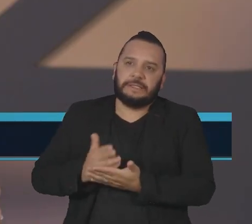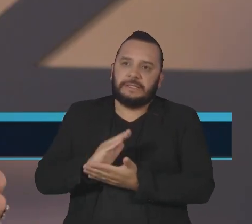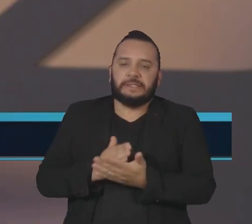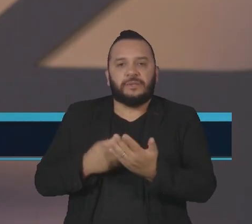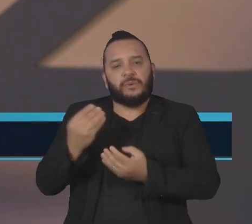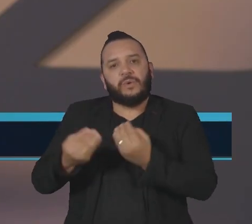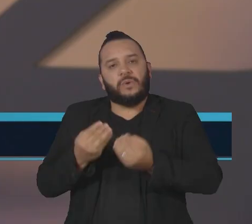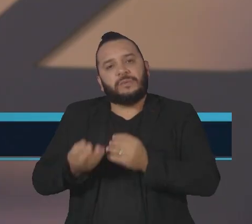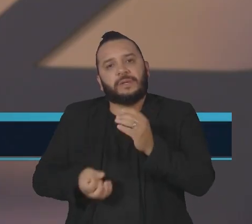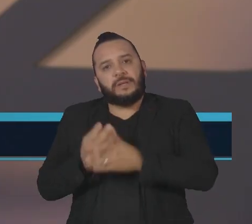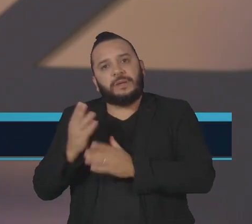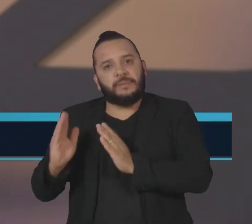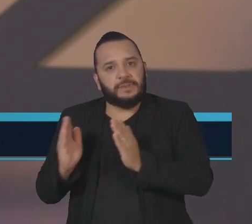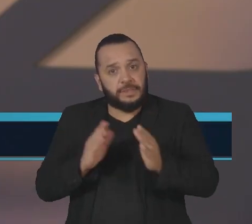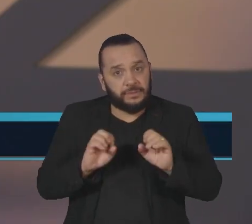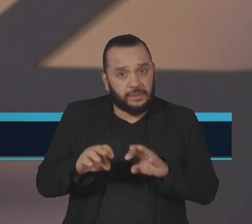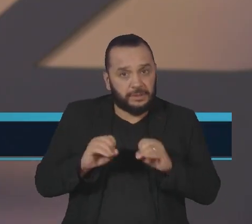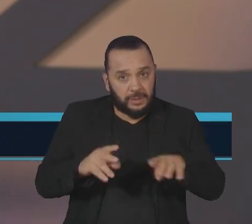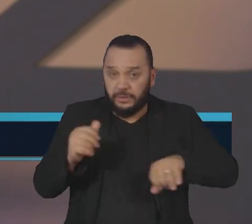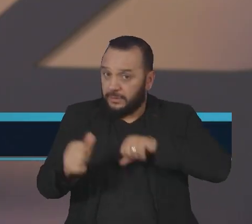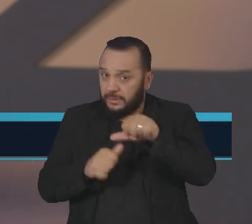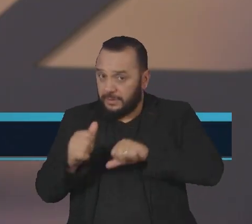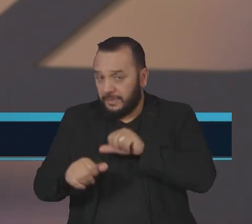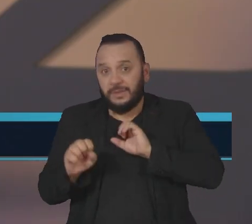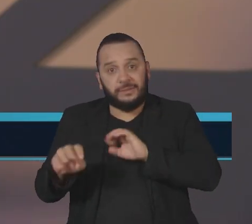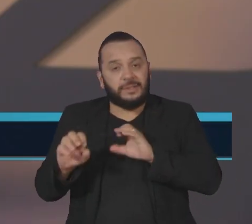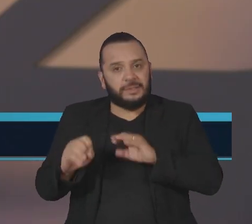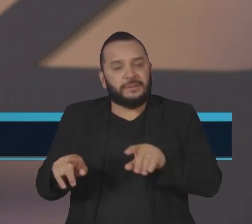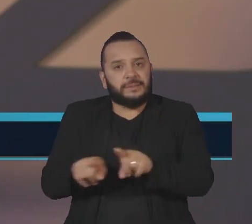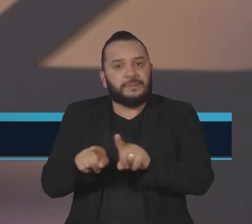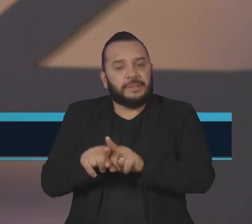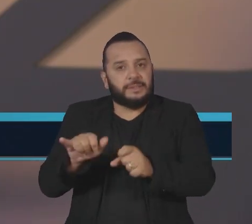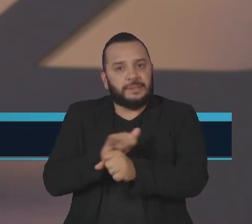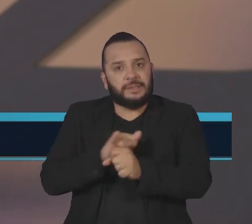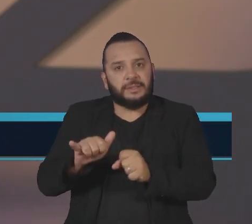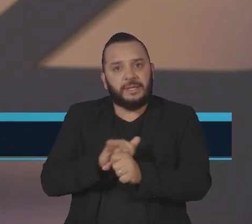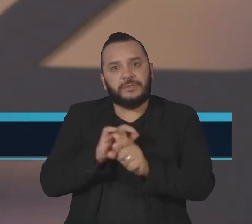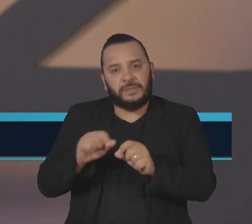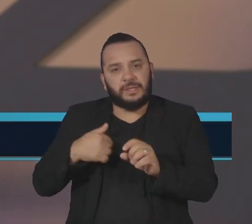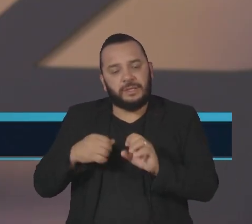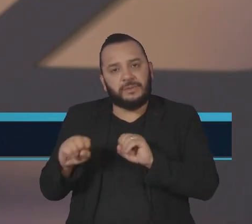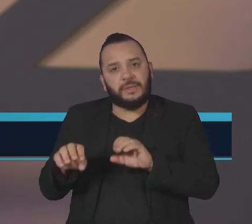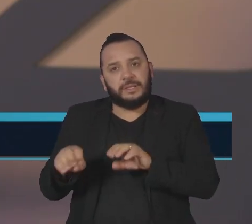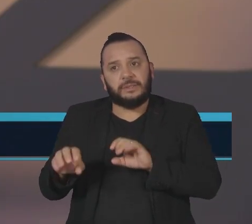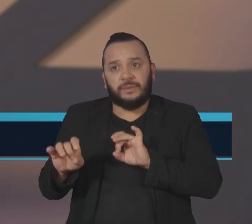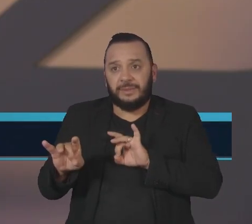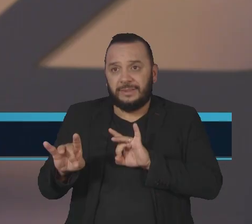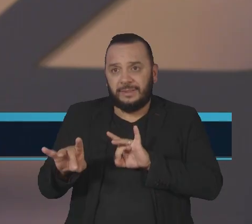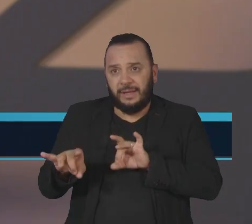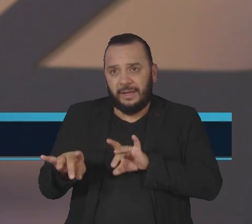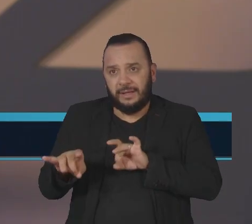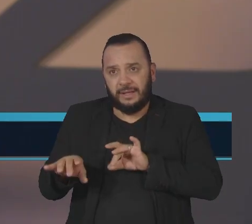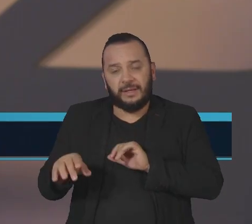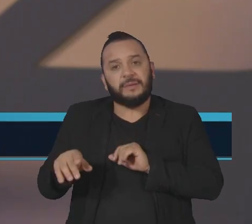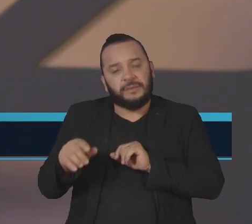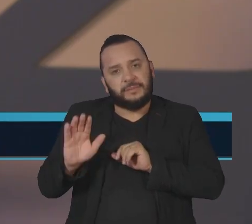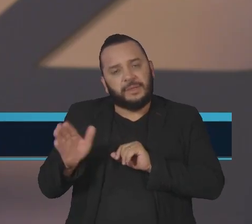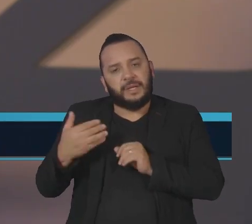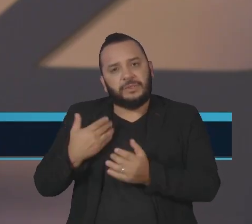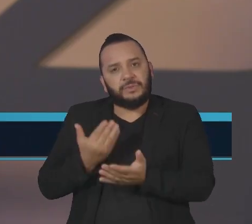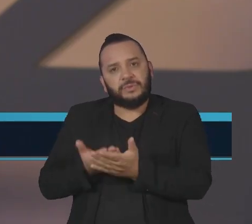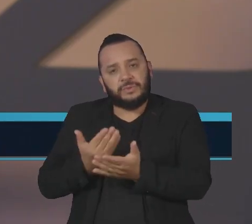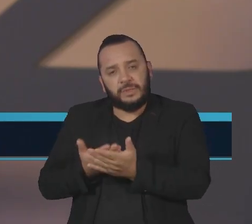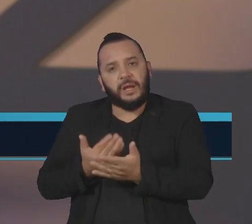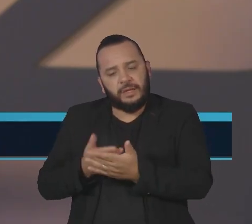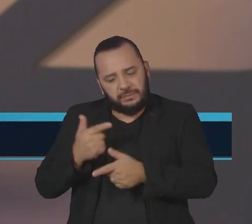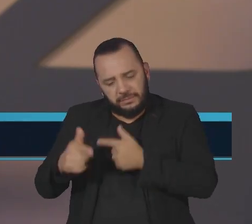só... transforma mesmo a educação, dá alternativa de uma educação técnica que não é só técnica para ele fazer mais do mesmo manual, mas